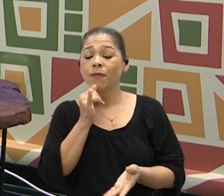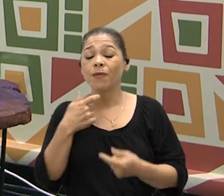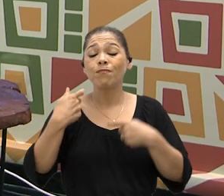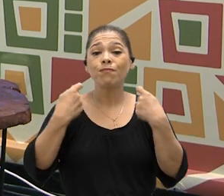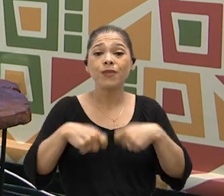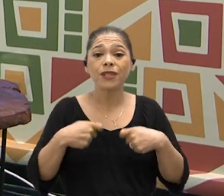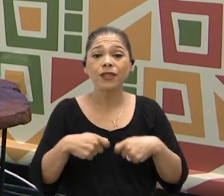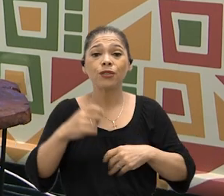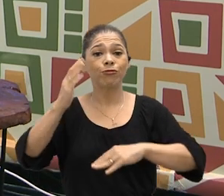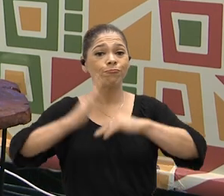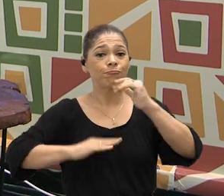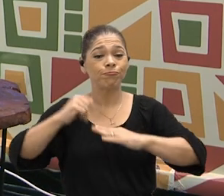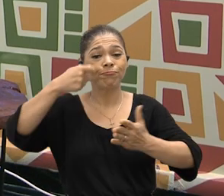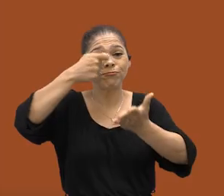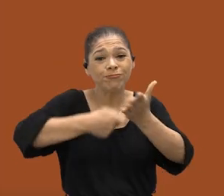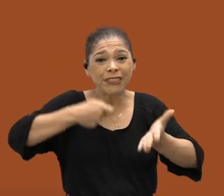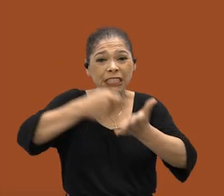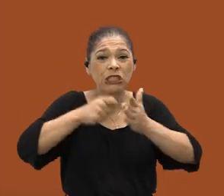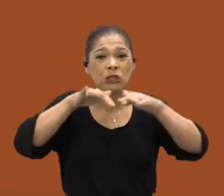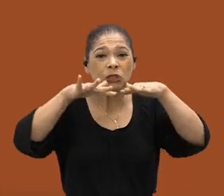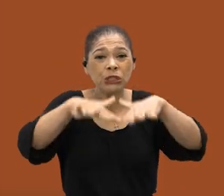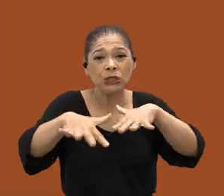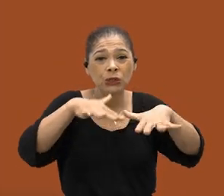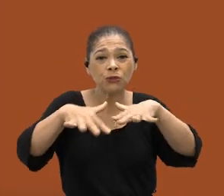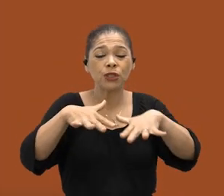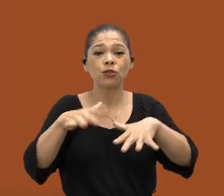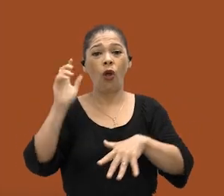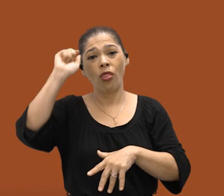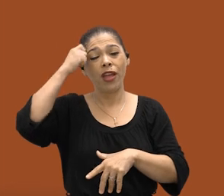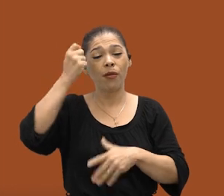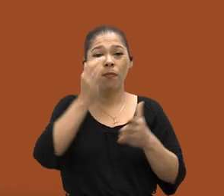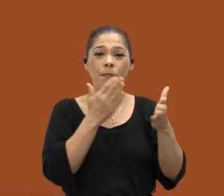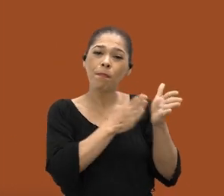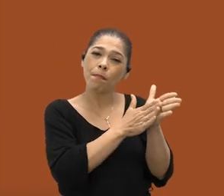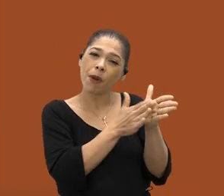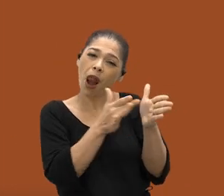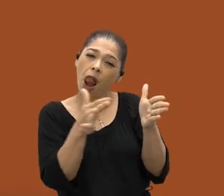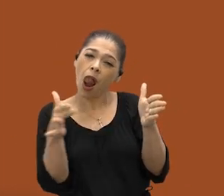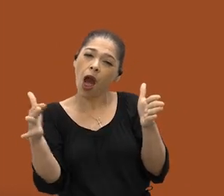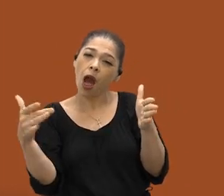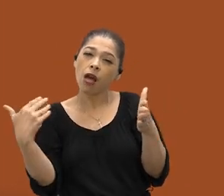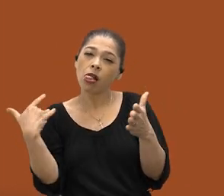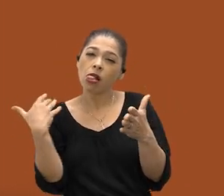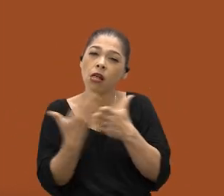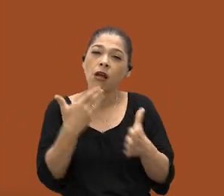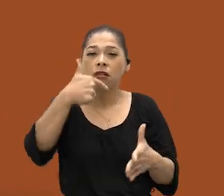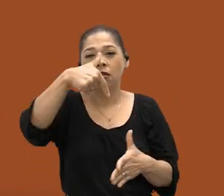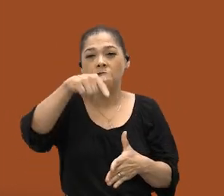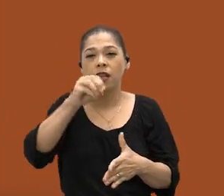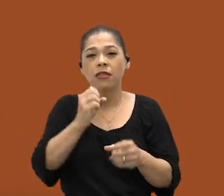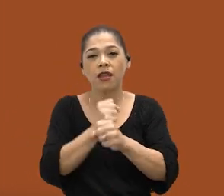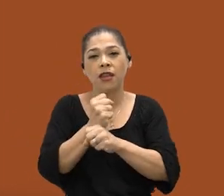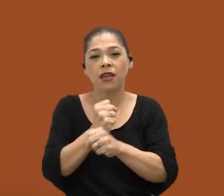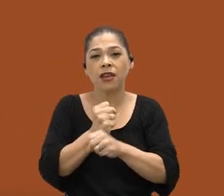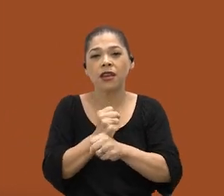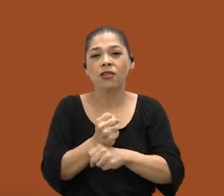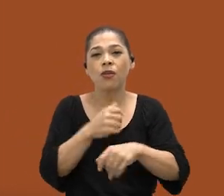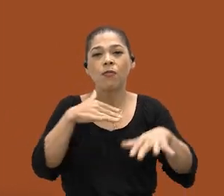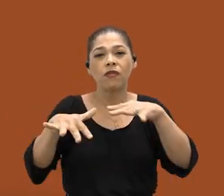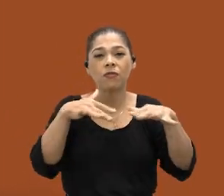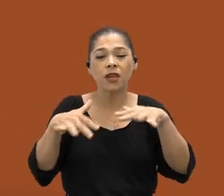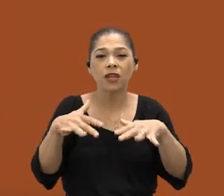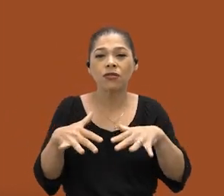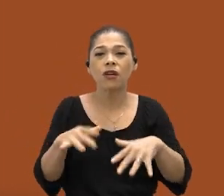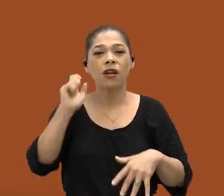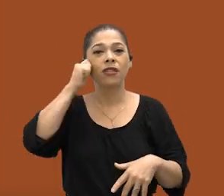porque foi preciso uma ação obstinada do movimento negro e sua longa história mas destacadamente a partir da década de 70 com a organização do mmu